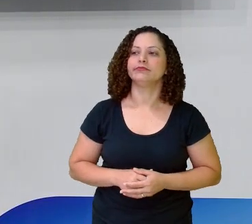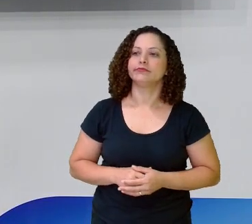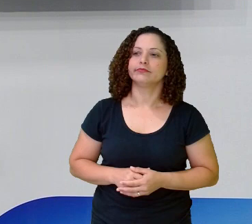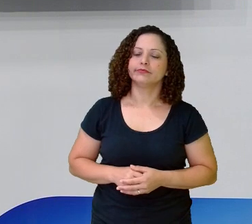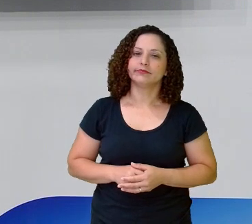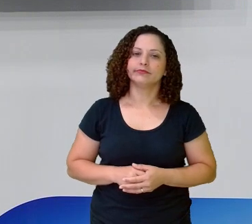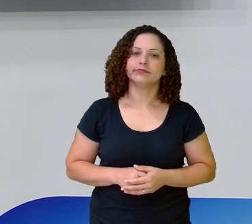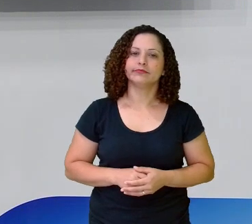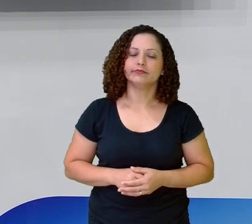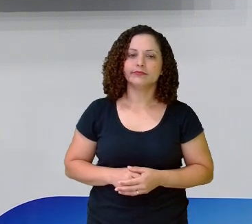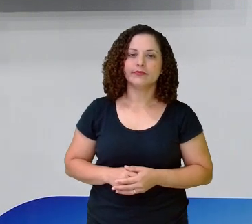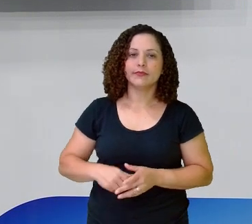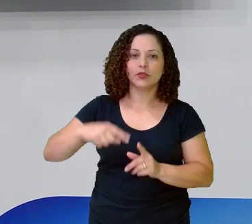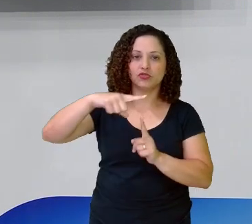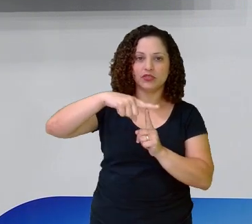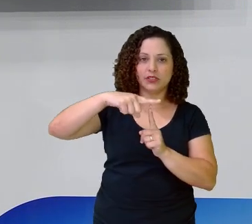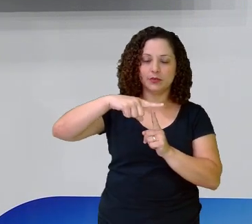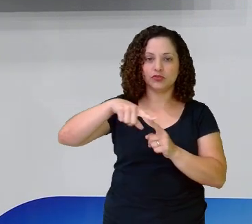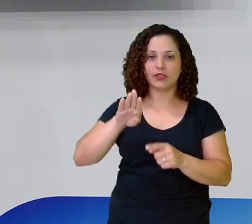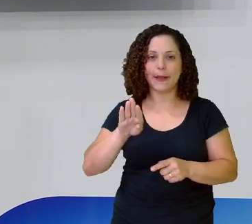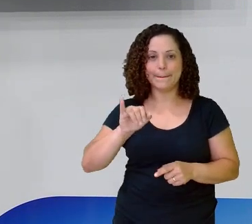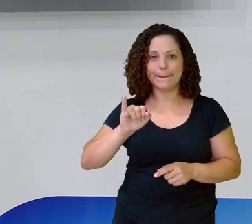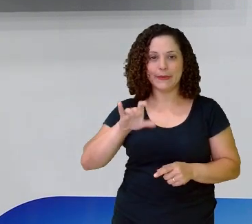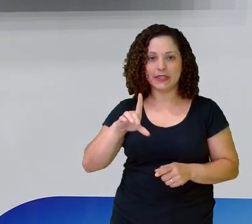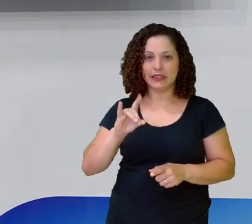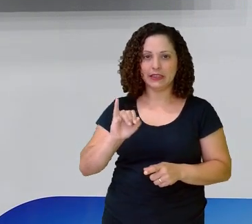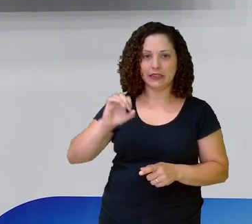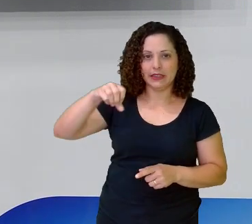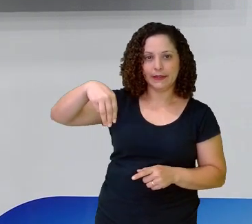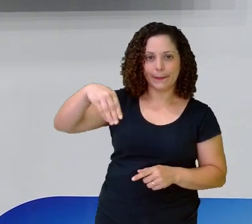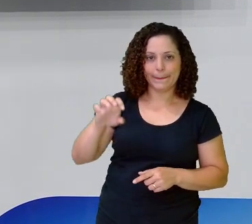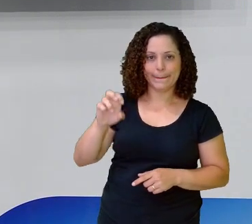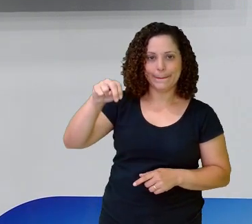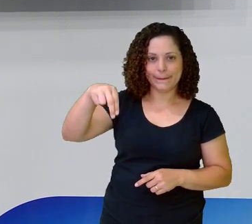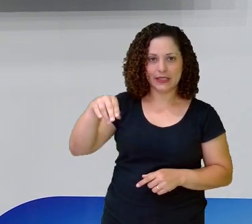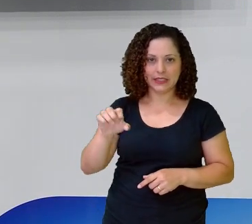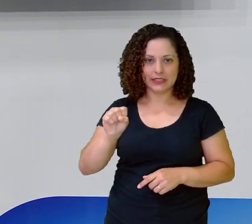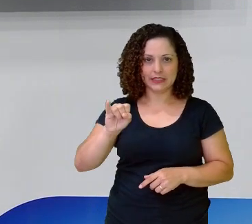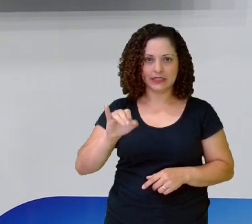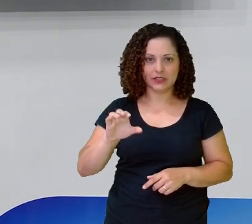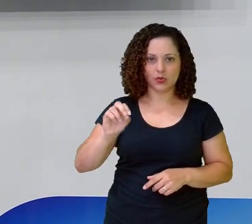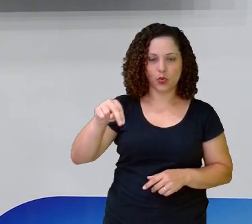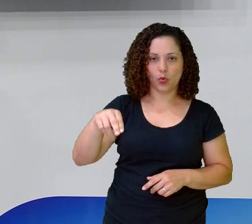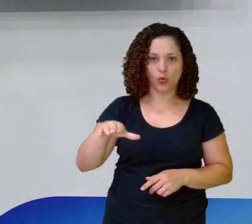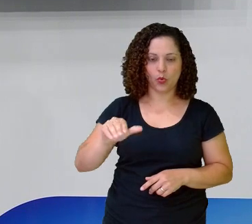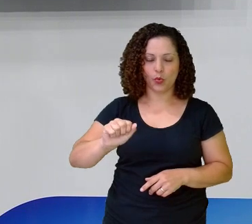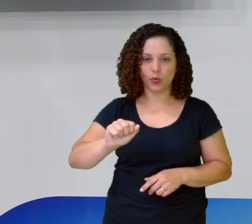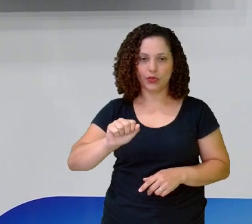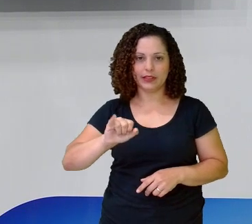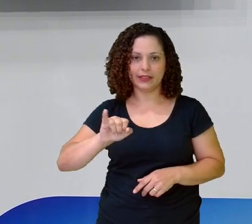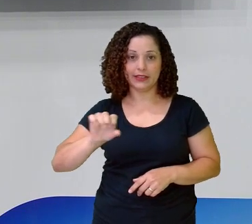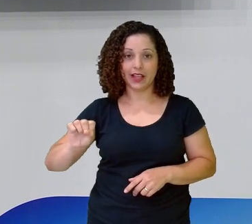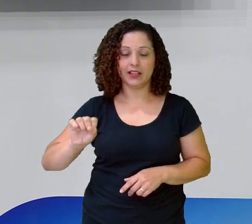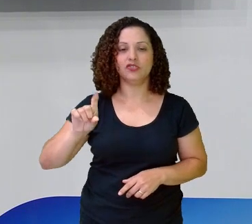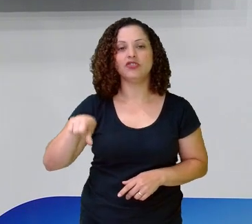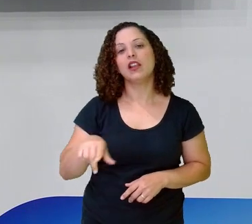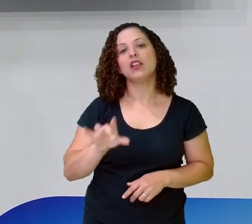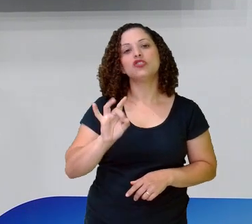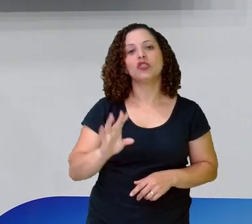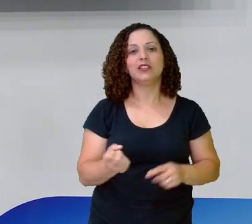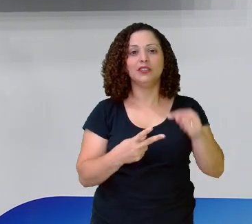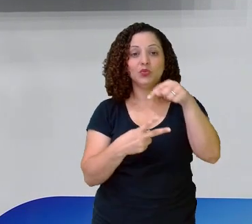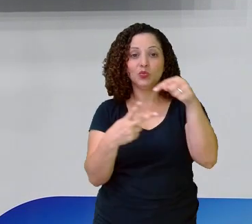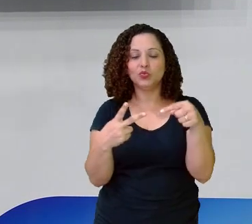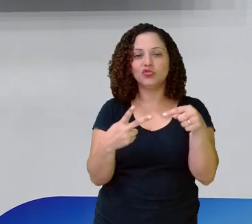As figuras bidimensionais, elas só têm 2 dimensões, que são as figuras planas. Lembram